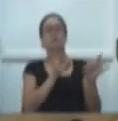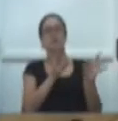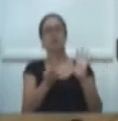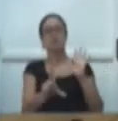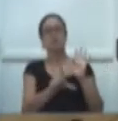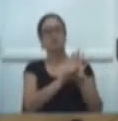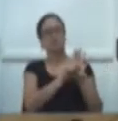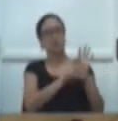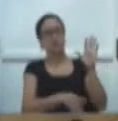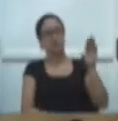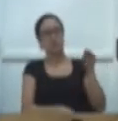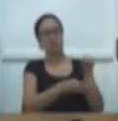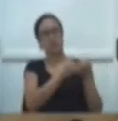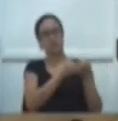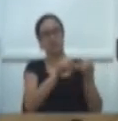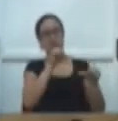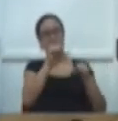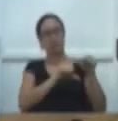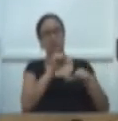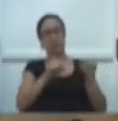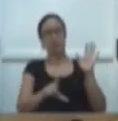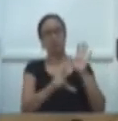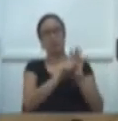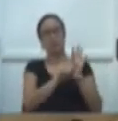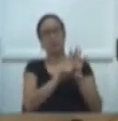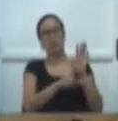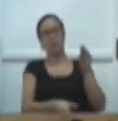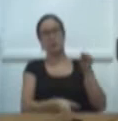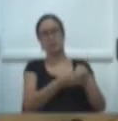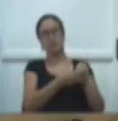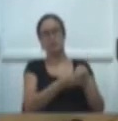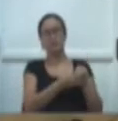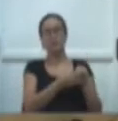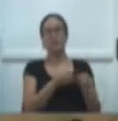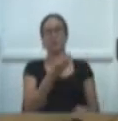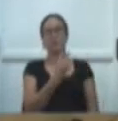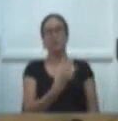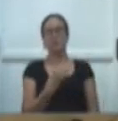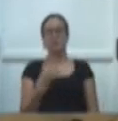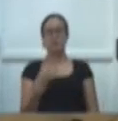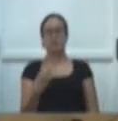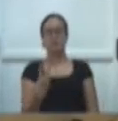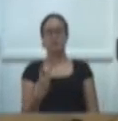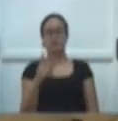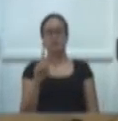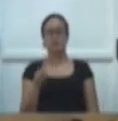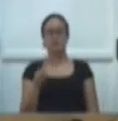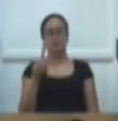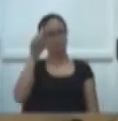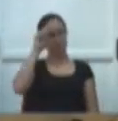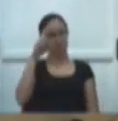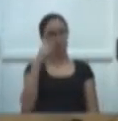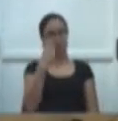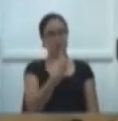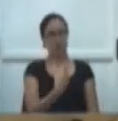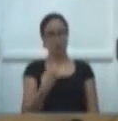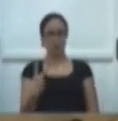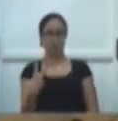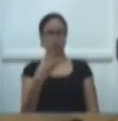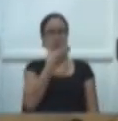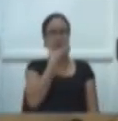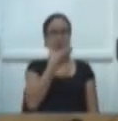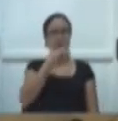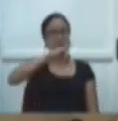complementar que altera dispositivos da Lei Complementar número 442, de 12 de janeiro de 2009, e